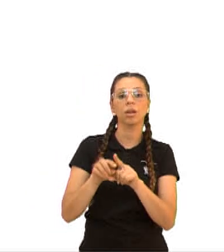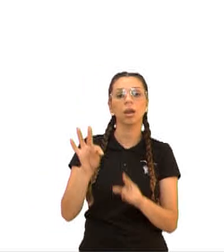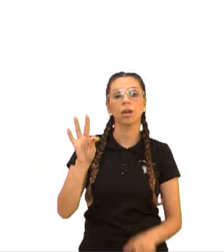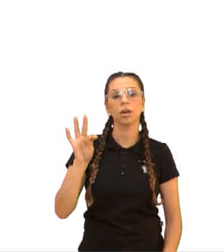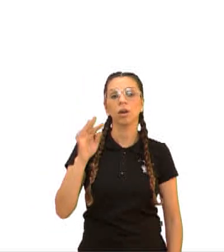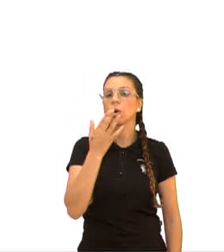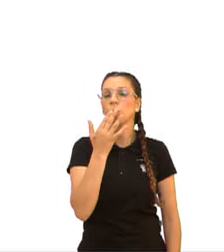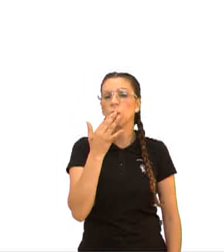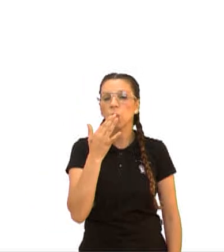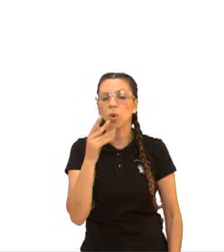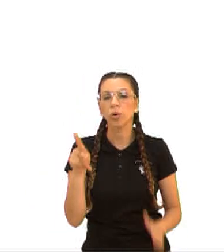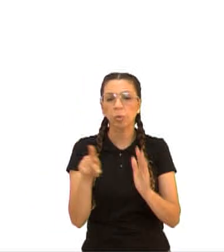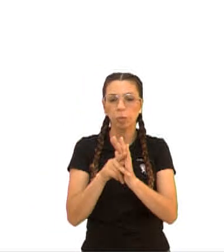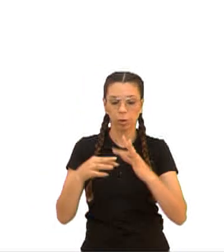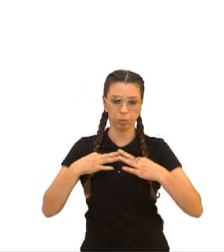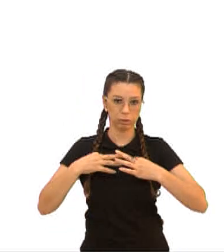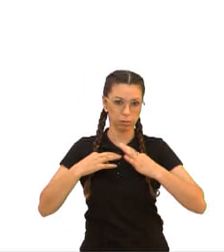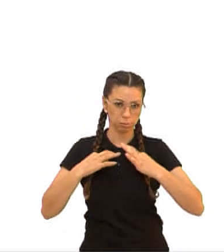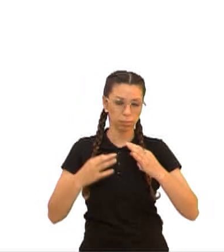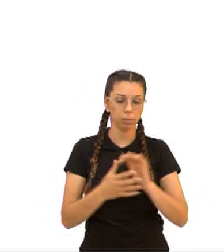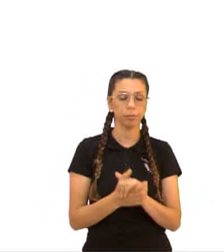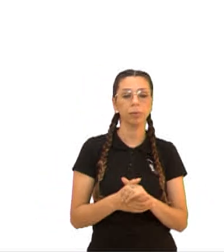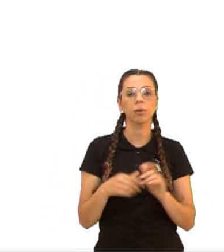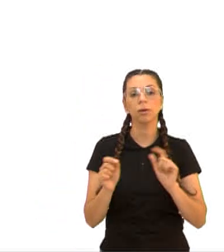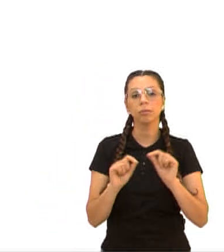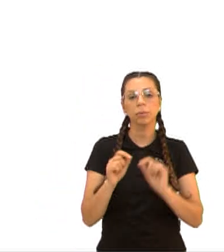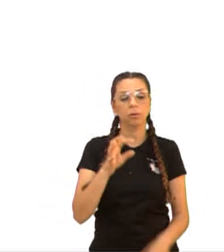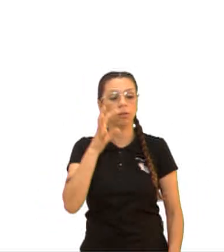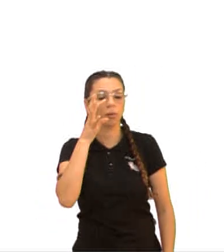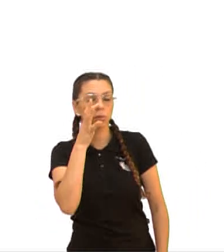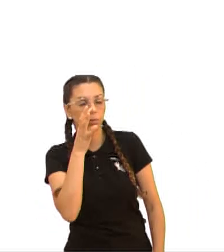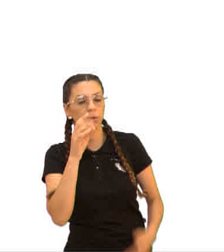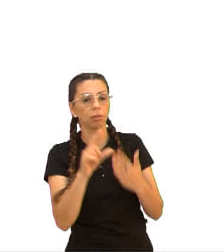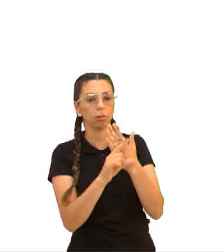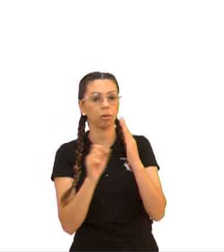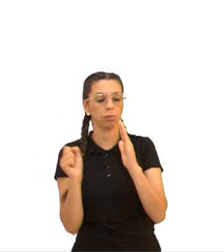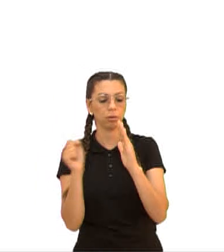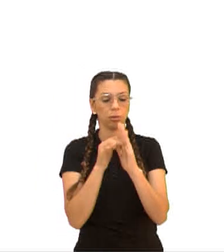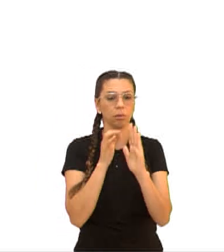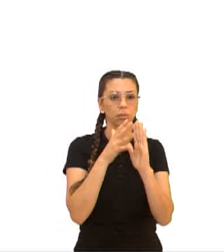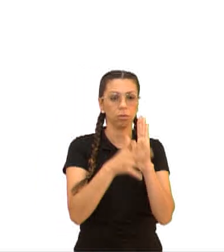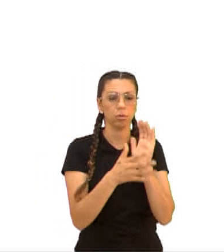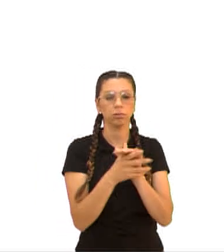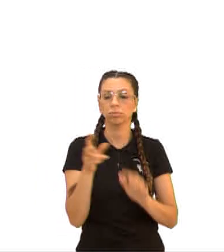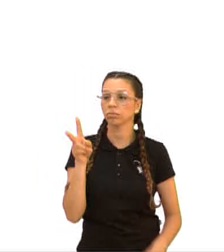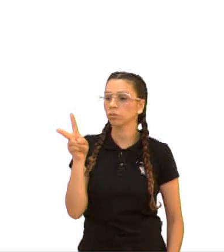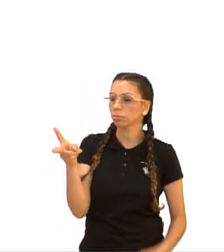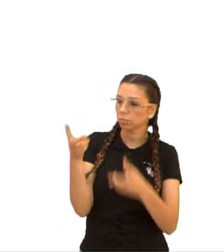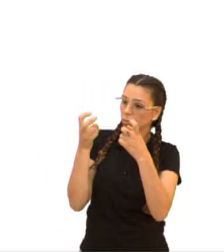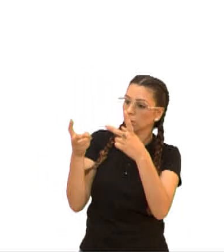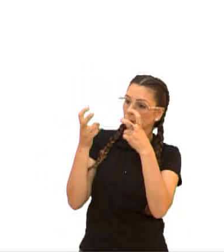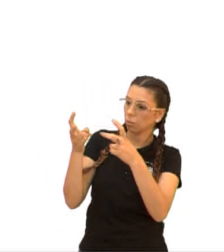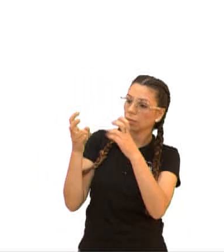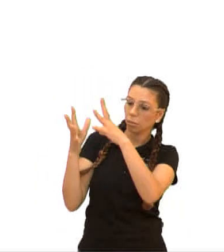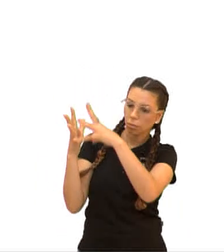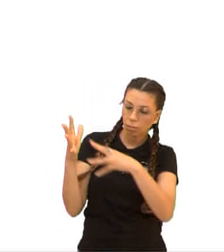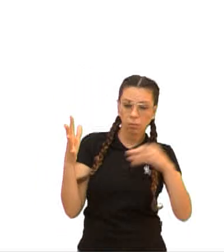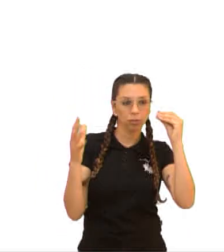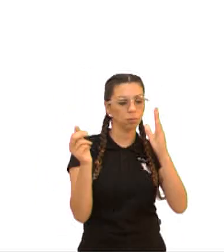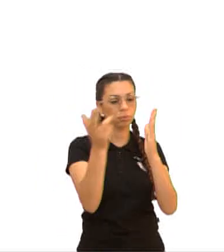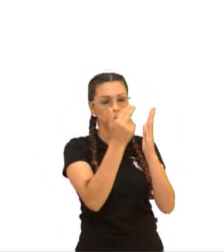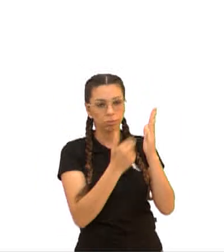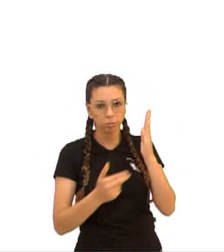obras. Tentem se inspirar nos artistas do impressionismo, esboce uma observação e retrate com as características